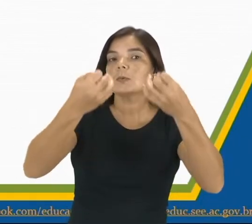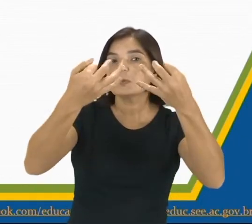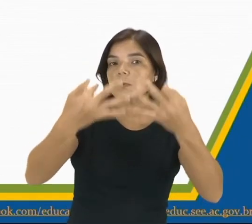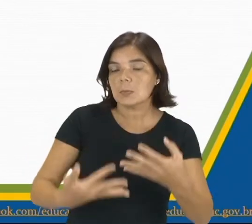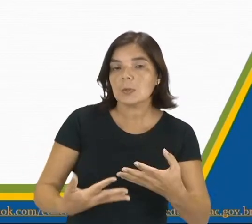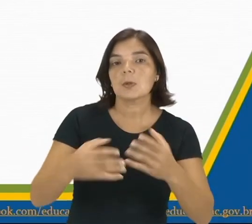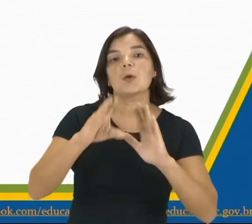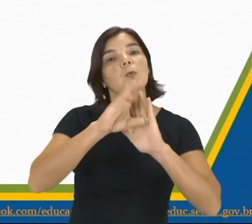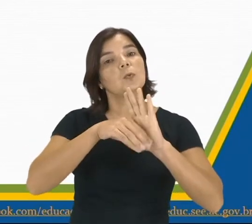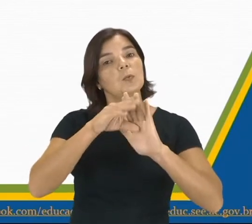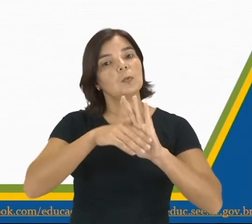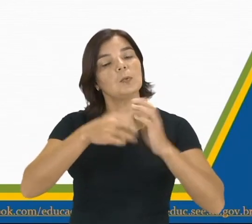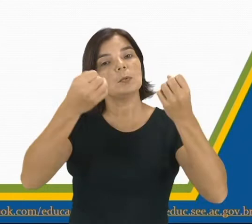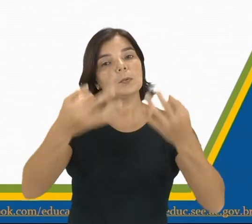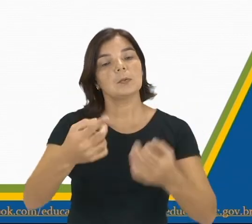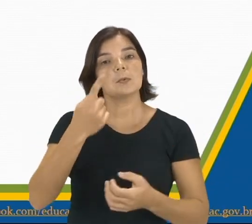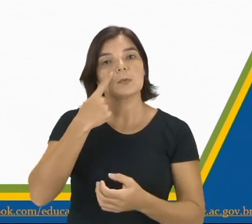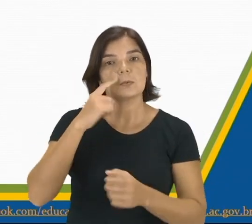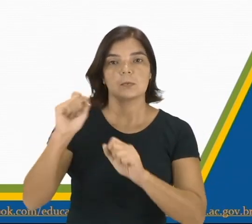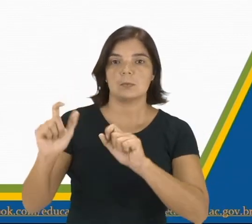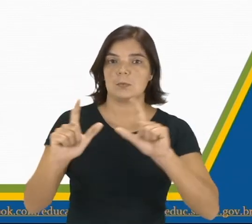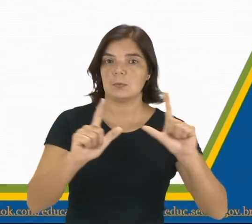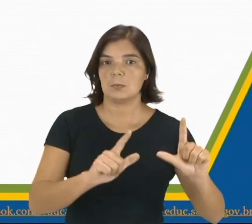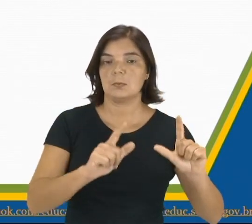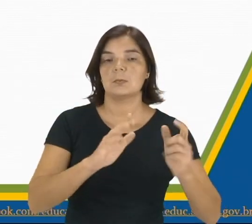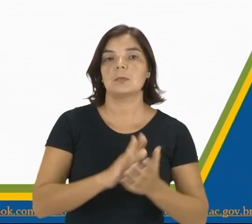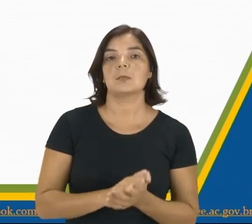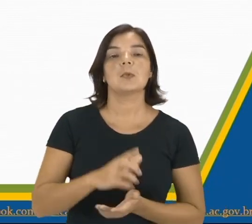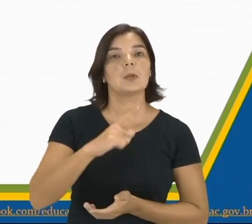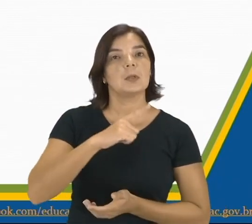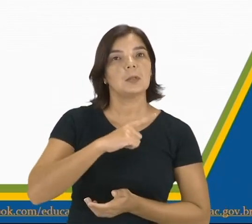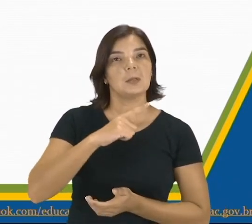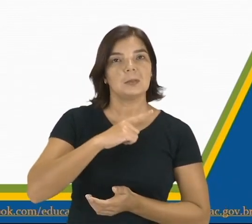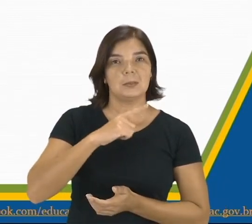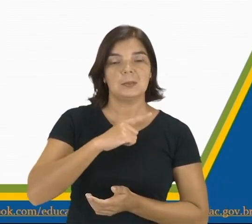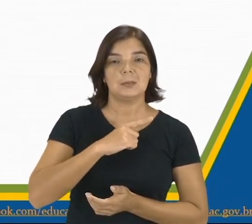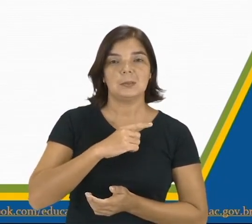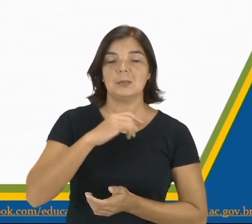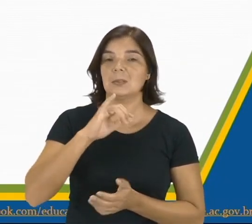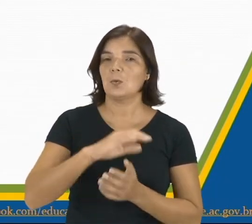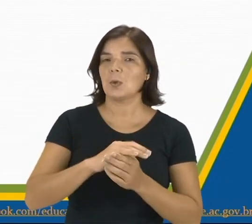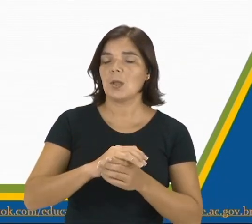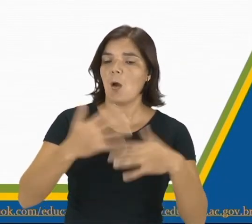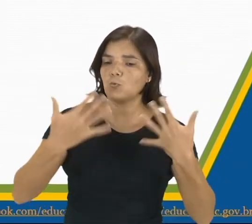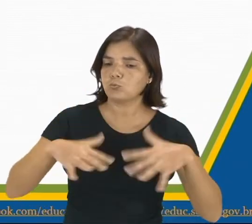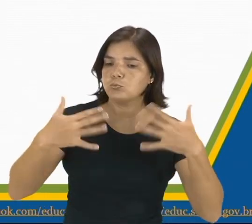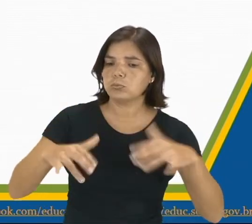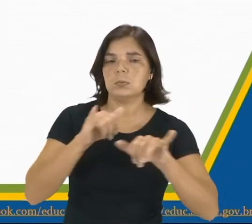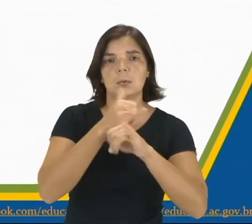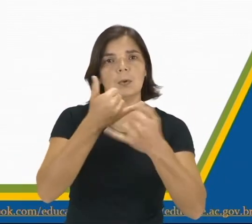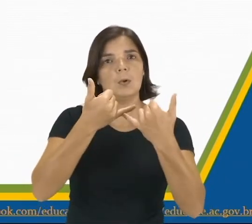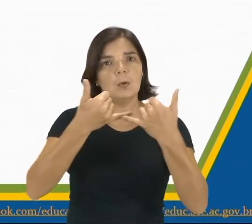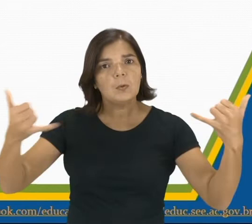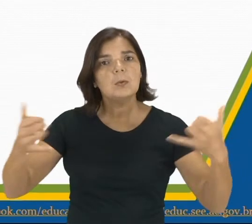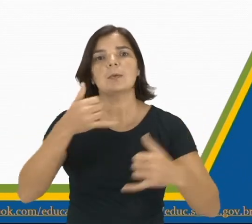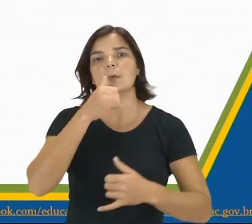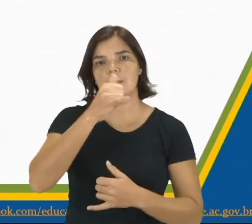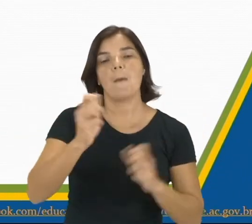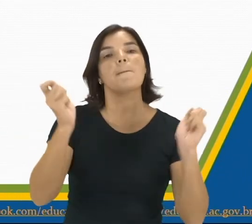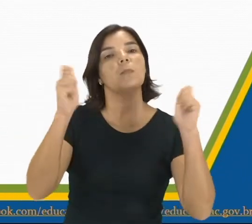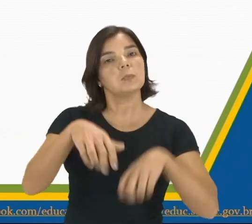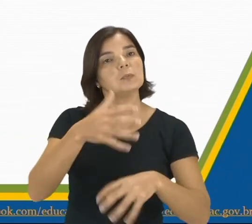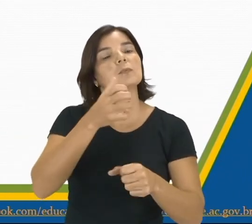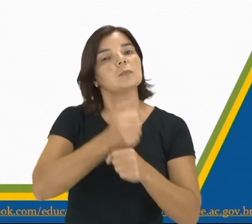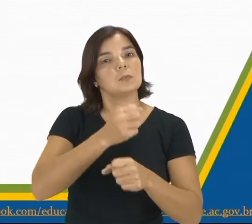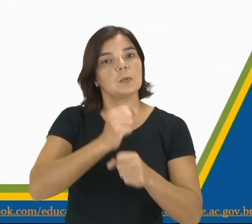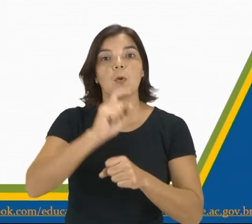esse conceito que nós acabamos de mencionar. A intensidade da corrente elétrica, a gente pode fazer o cálculo dela.